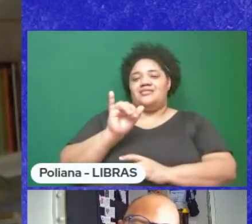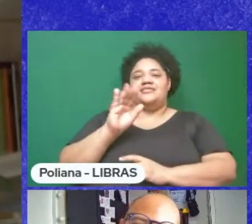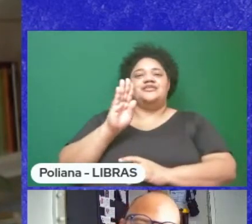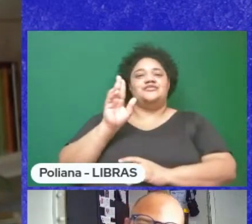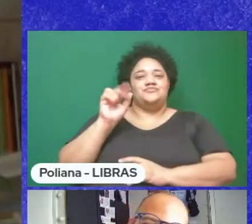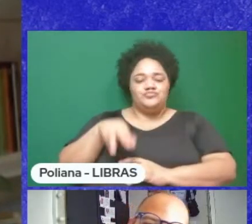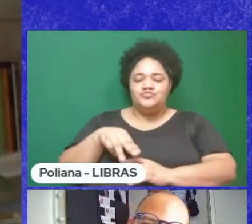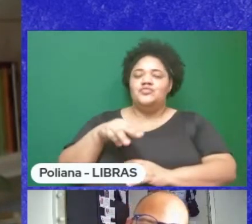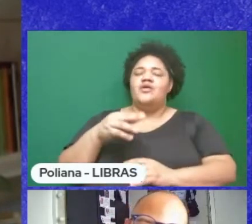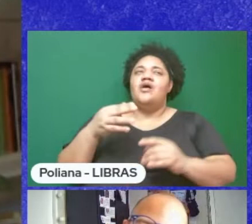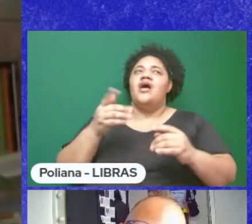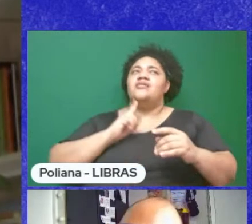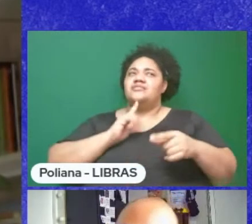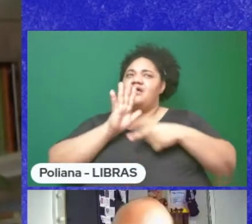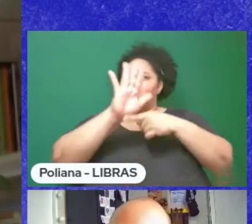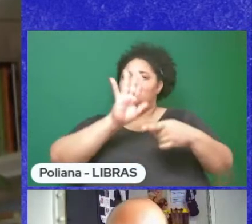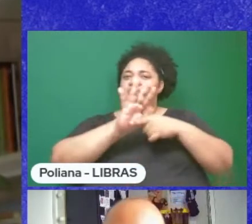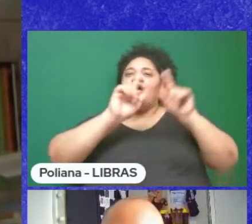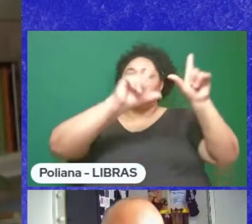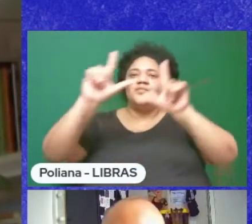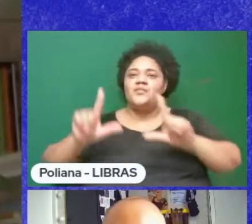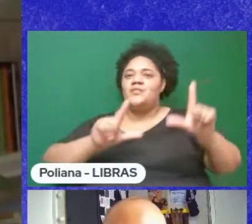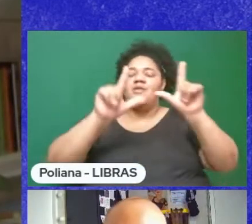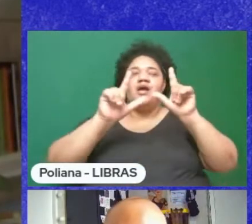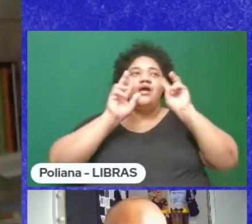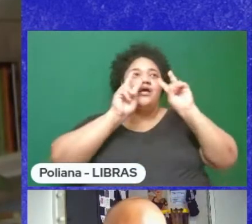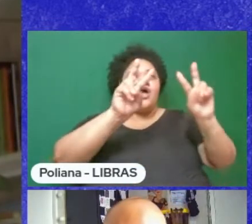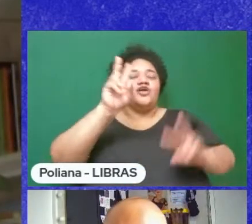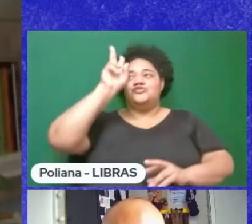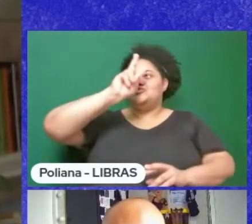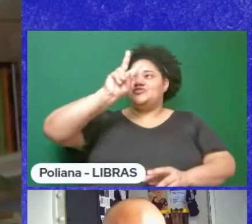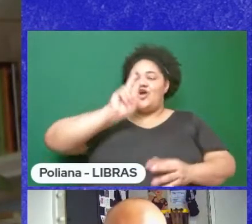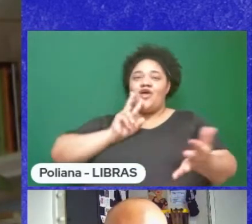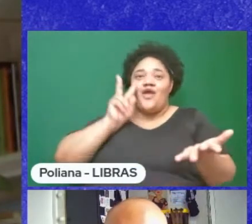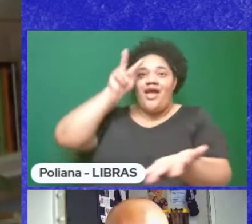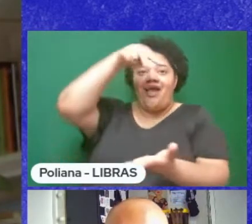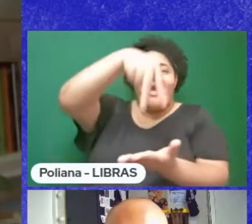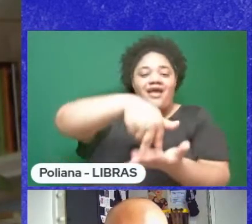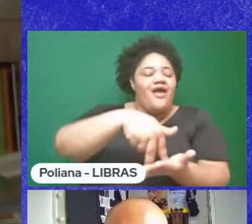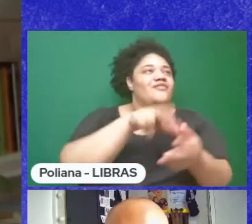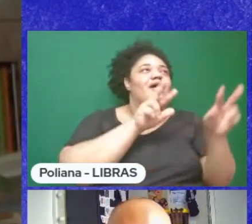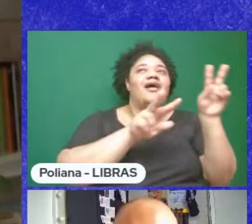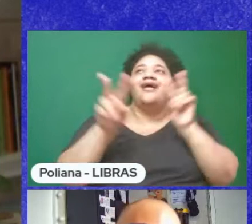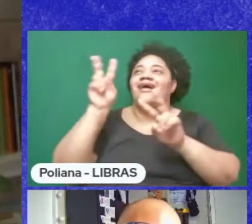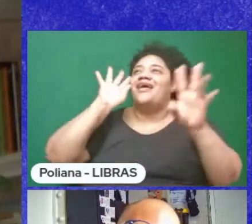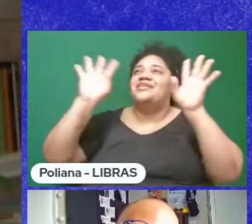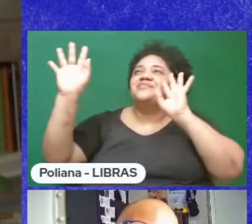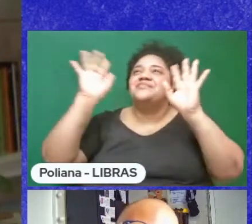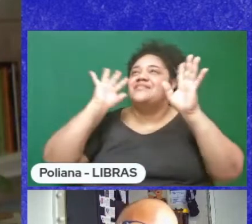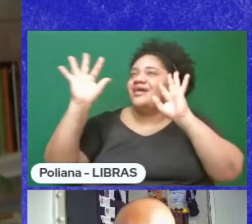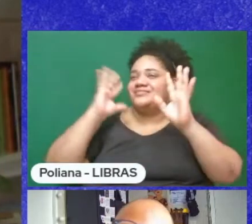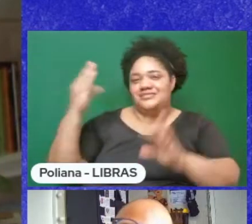teve no MIS, do Castelo Rá-Tim-Bum, era um sonho realizado, porque eu estava no lugar que eu me imaginei a vida